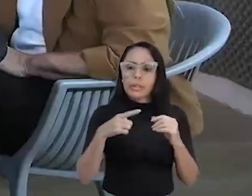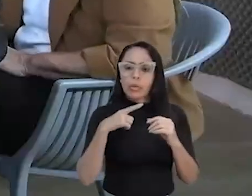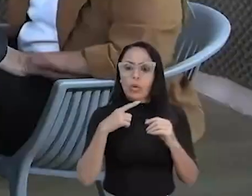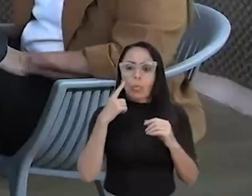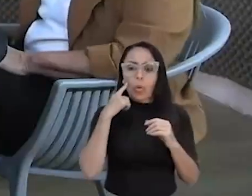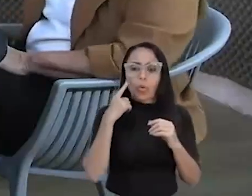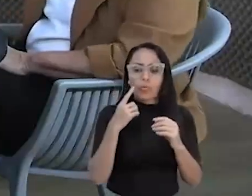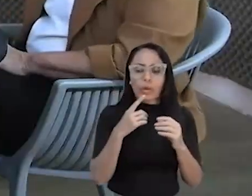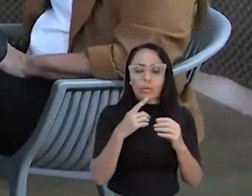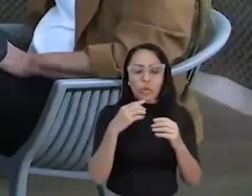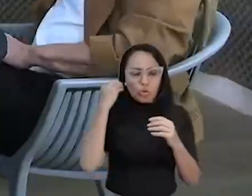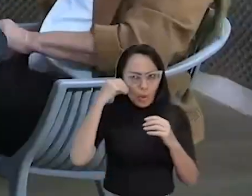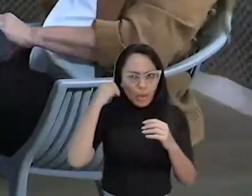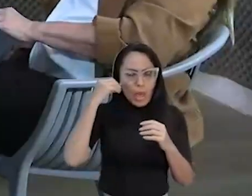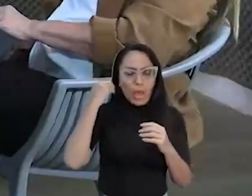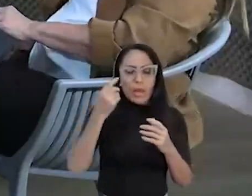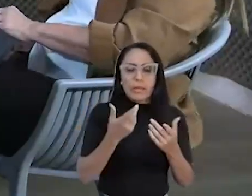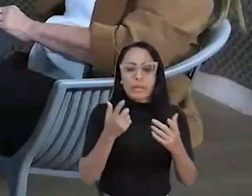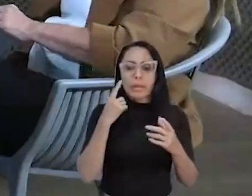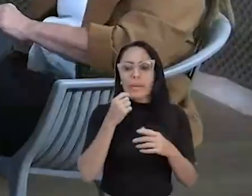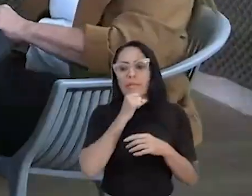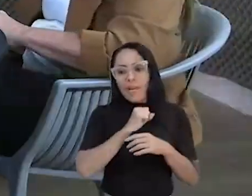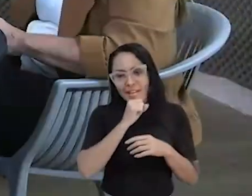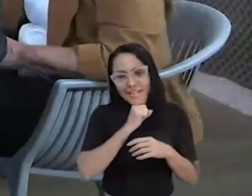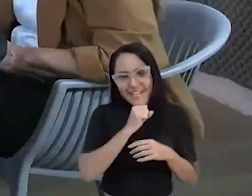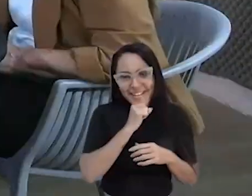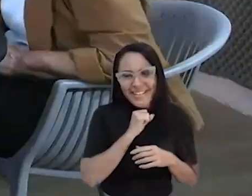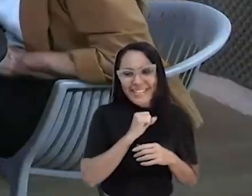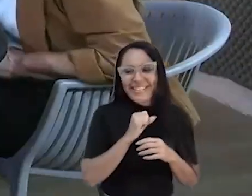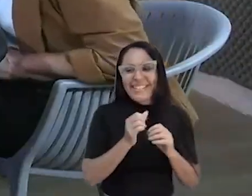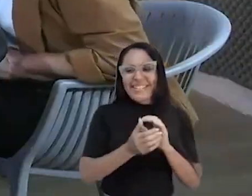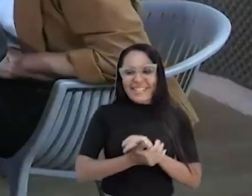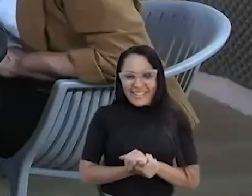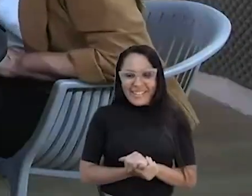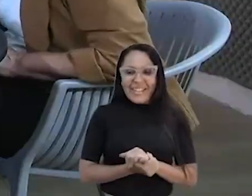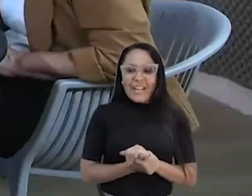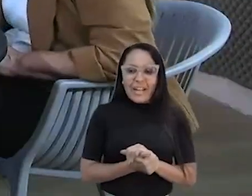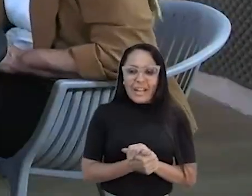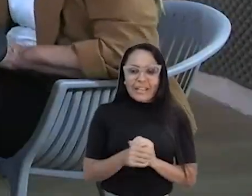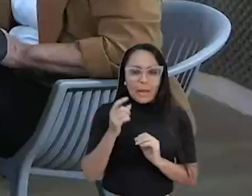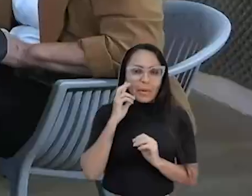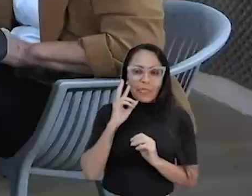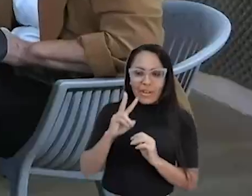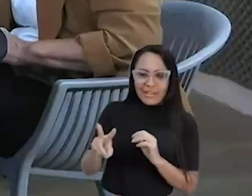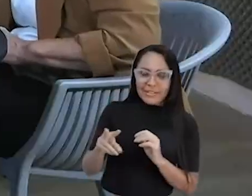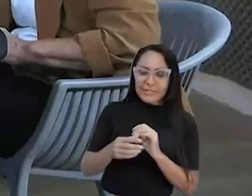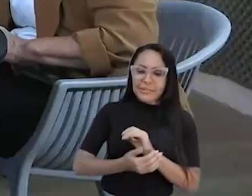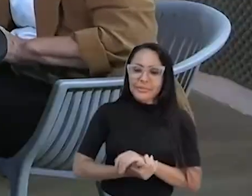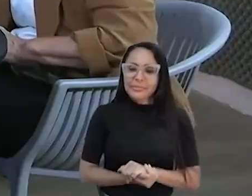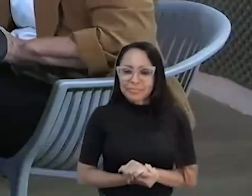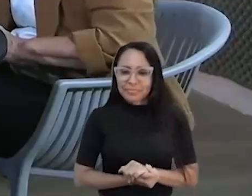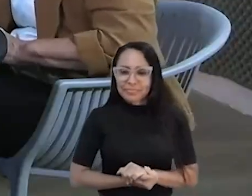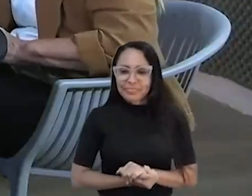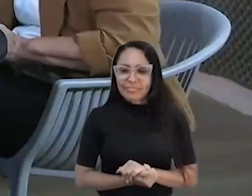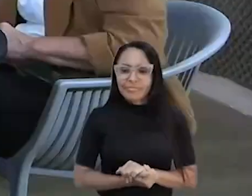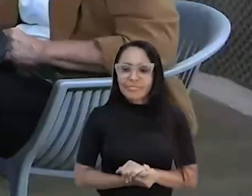Nara falou da experiência, a da velhinha. Dá para ver ali no cantinho. A gente não pode falar o nome, né? Porque a gente esqueceu, não, né? Porque